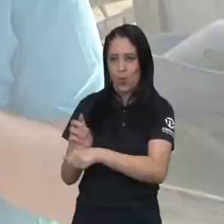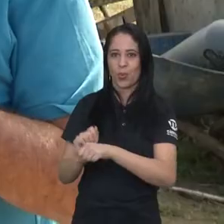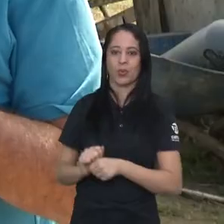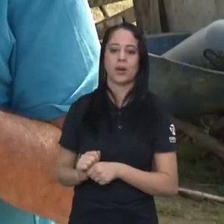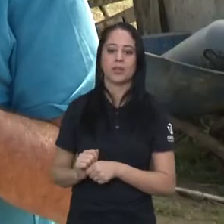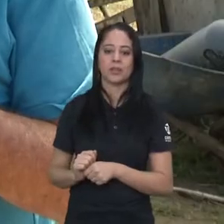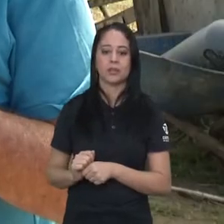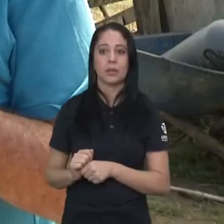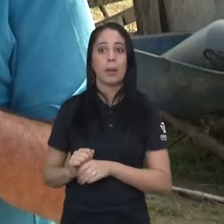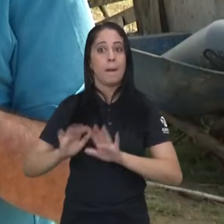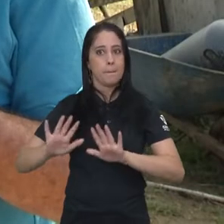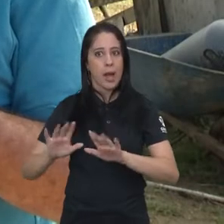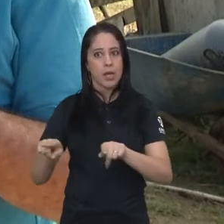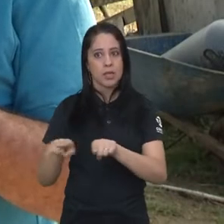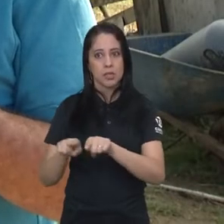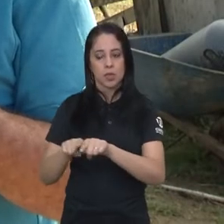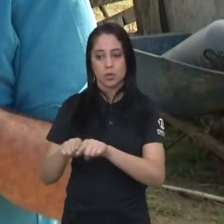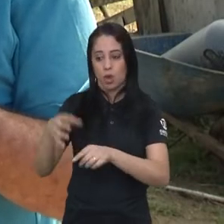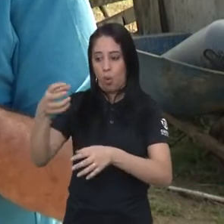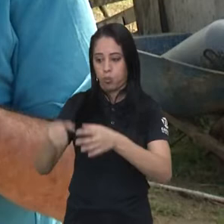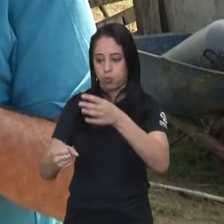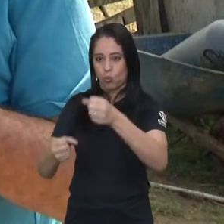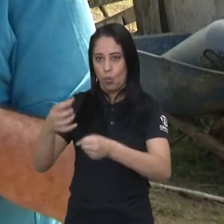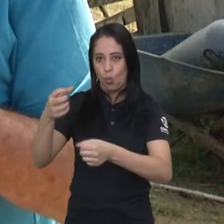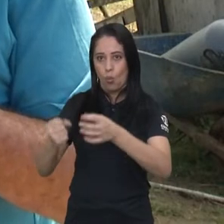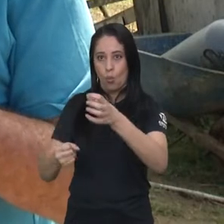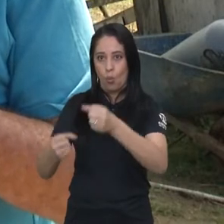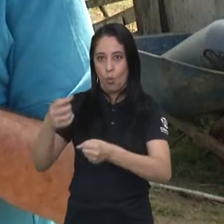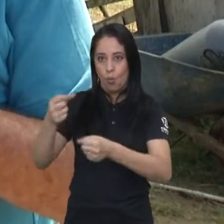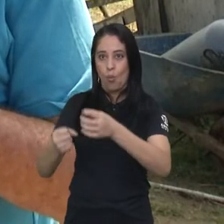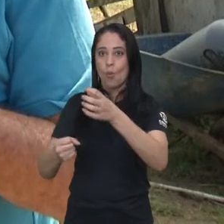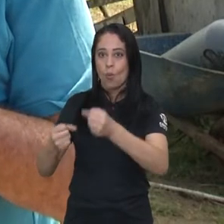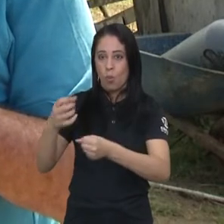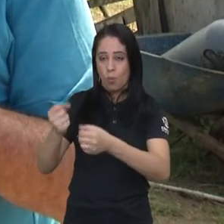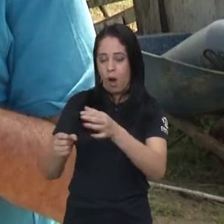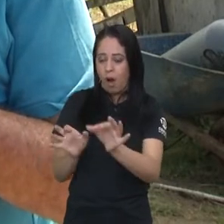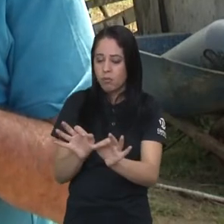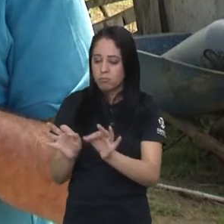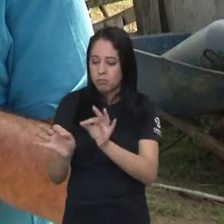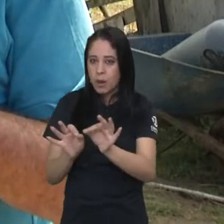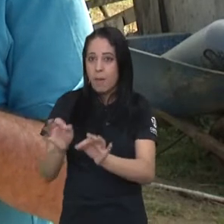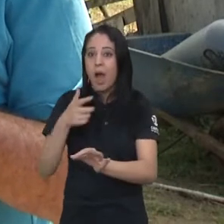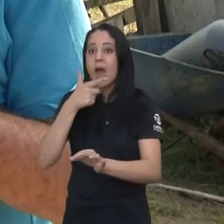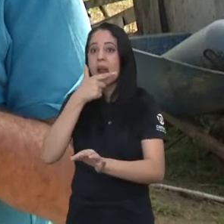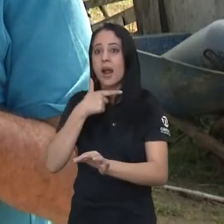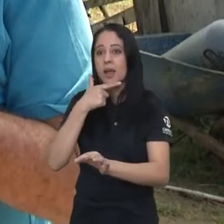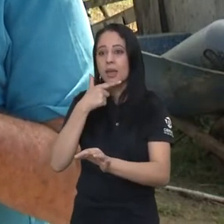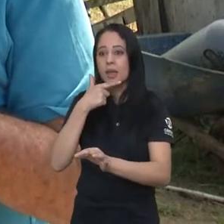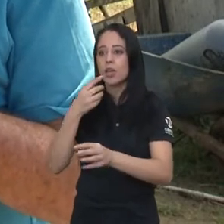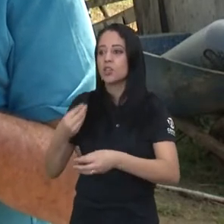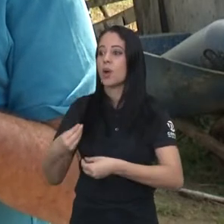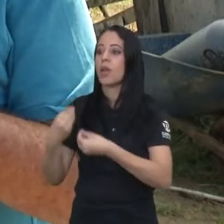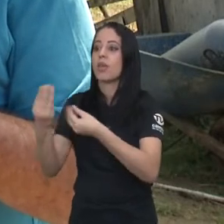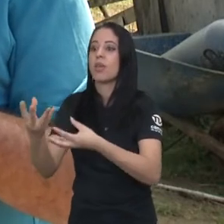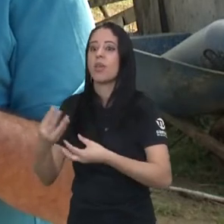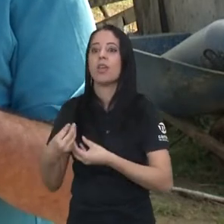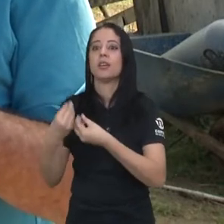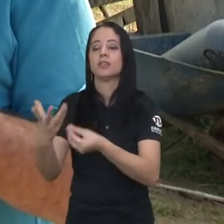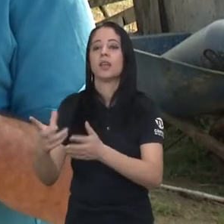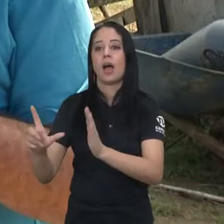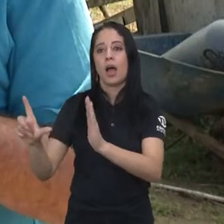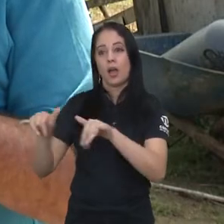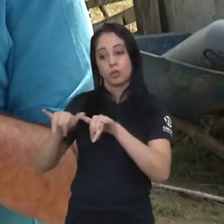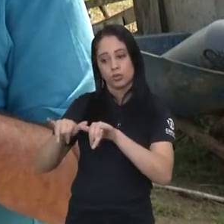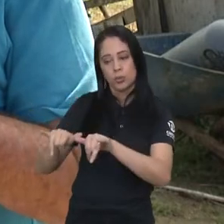gente tem por aqui o forte não é o leite e o gado de corte o leite é para gente produzir o queijo entregar na